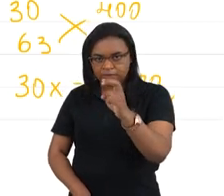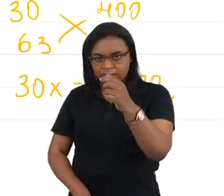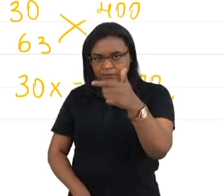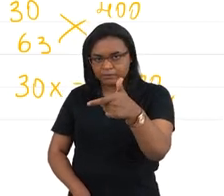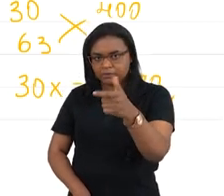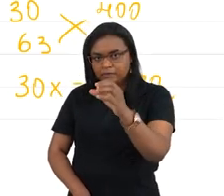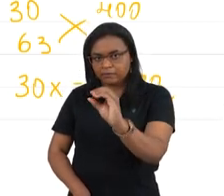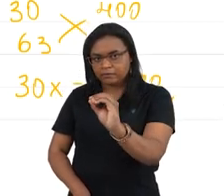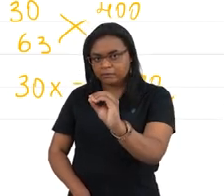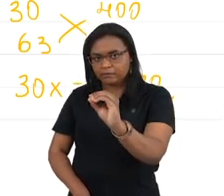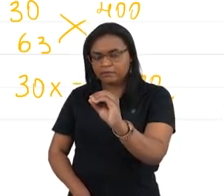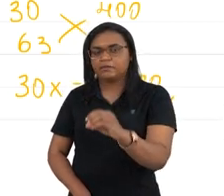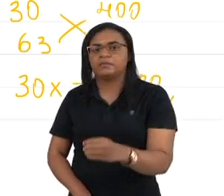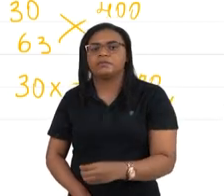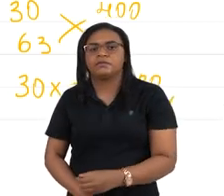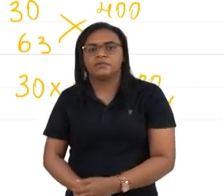2.520